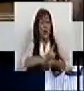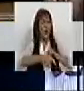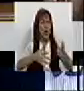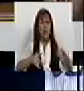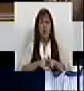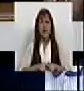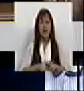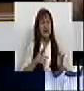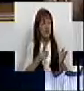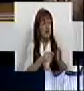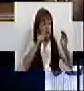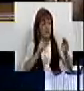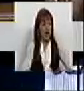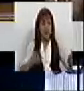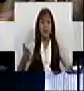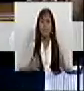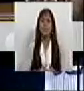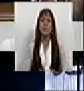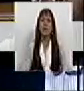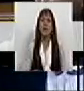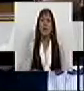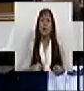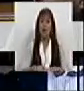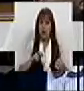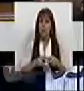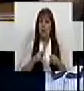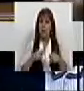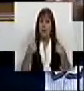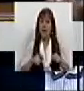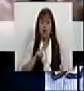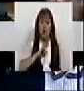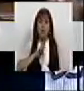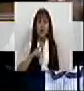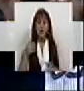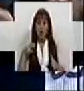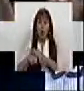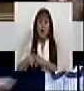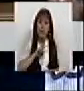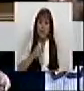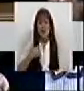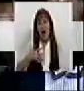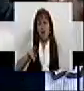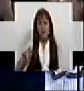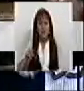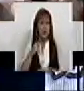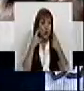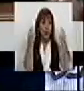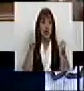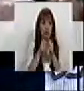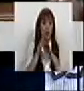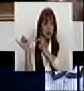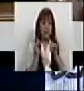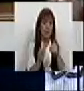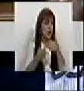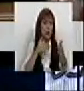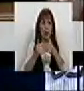aqueles que menos precisam. Muito bem. Claro que aqui há um problema, é que no privado só entra quem o privado quer e no público entram